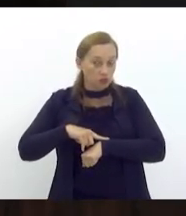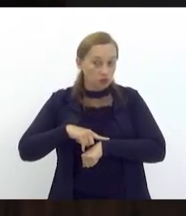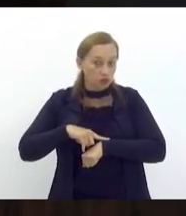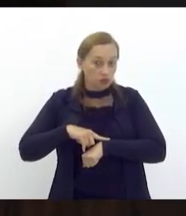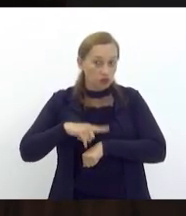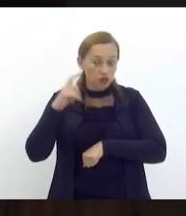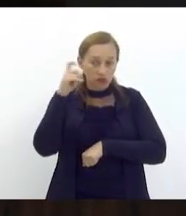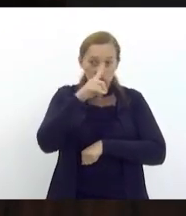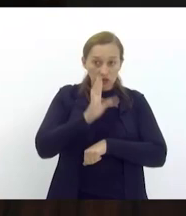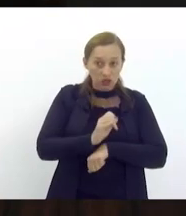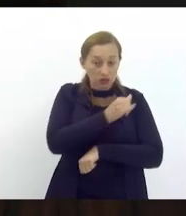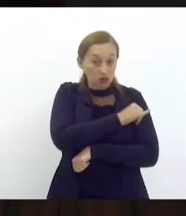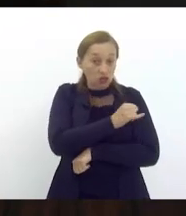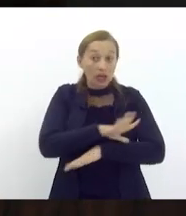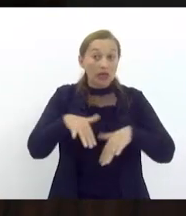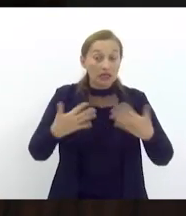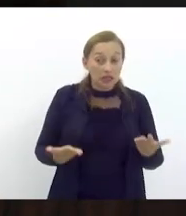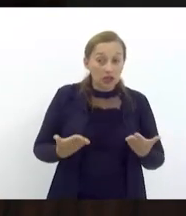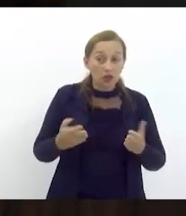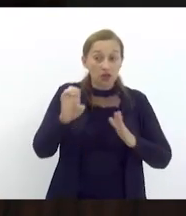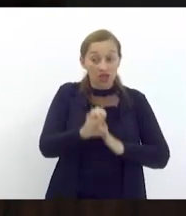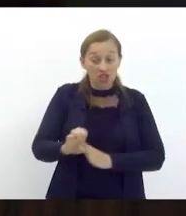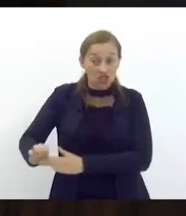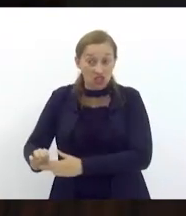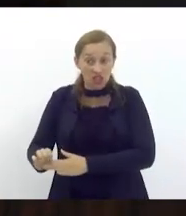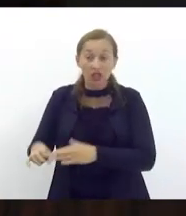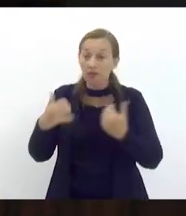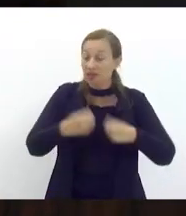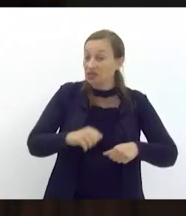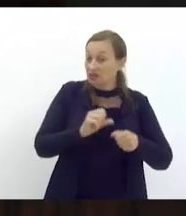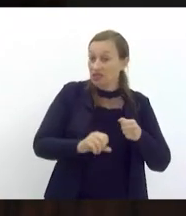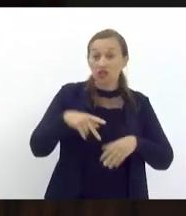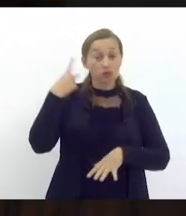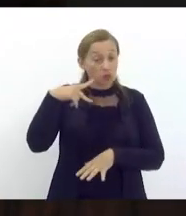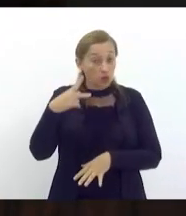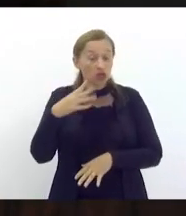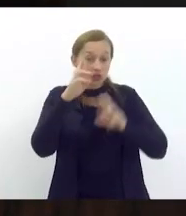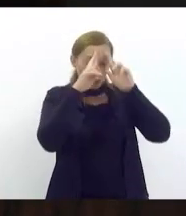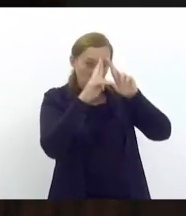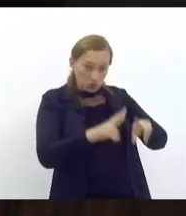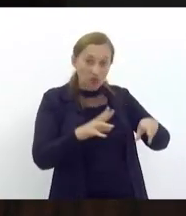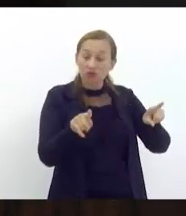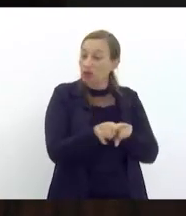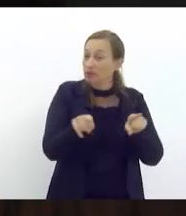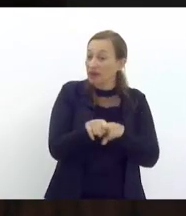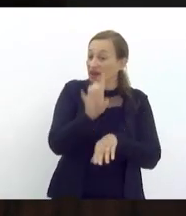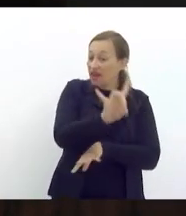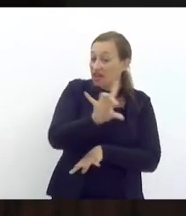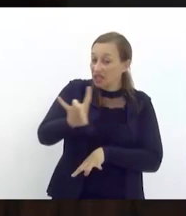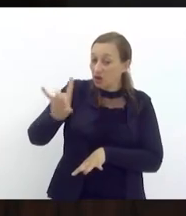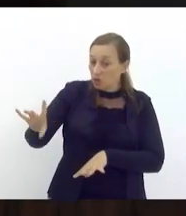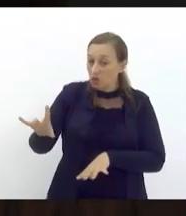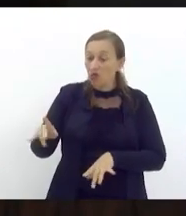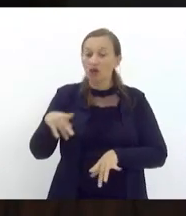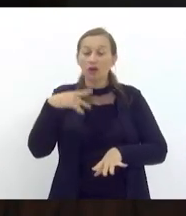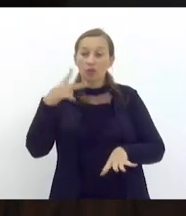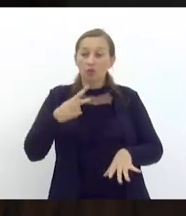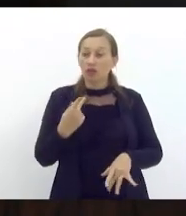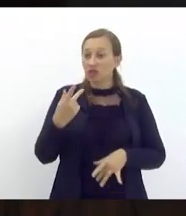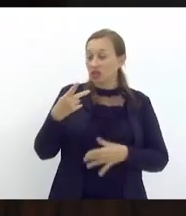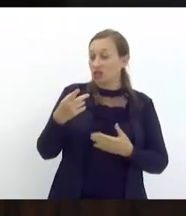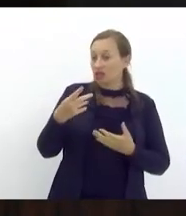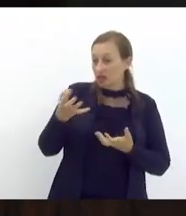estado do Rio de Janeiro então a despeito do que a esquerda precisa fazer de política e eu entendo e respeito cada um faz a política que lhe convém